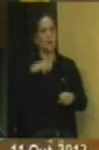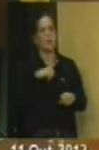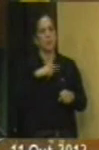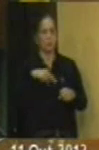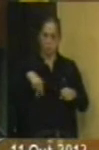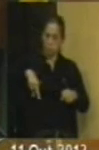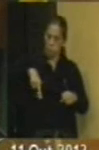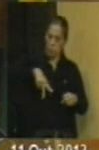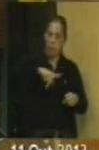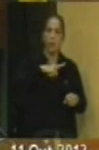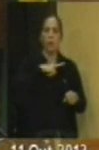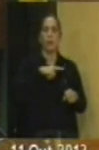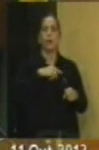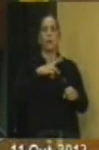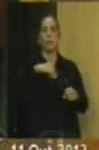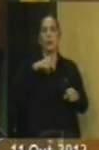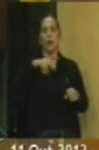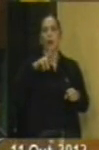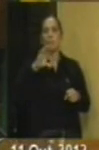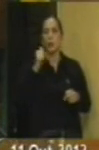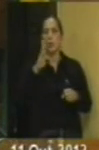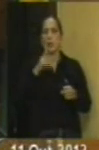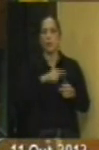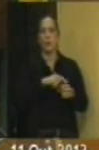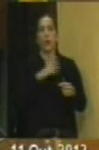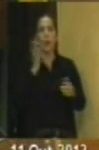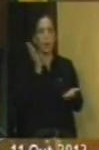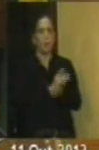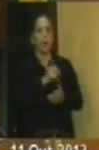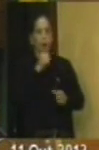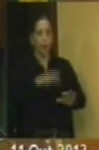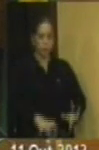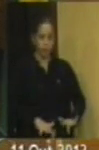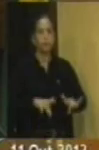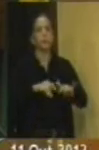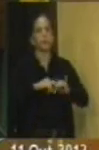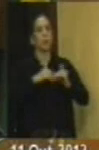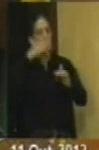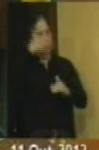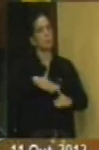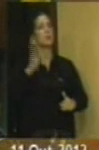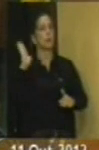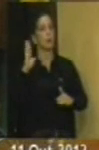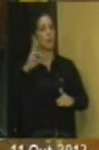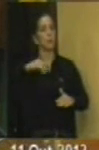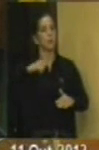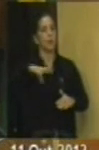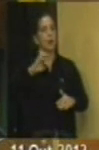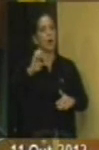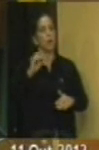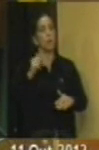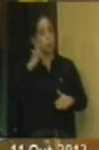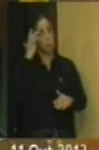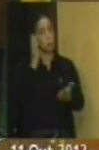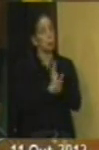percorrer o município e o parque mambucaba dizer que vai acabar com os alagamentos vossa excelência prometeu isso lá em mambucaba acho que